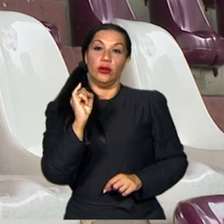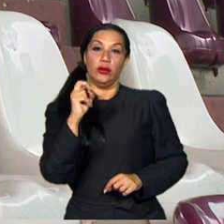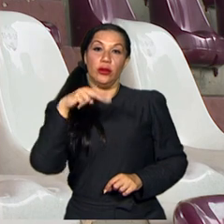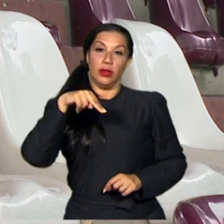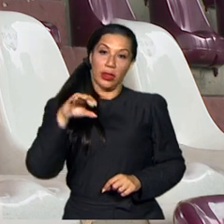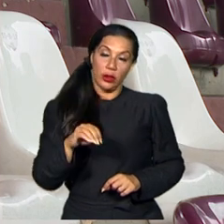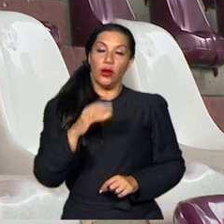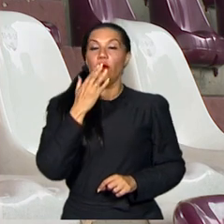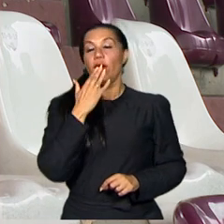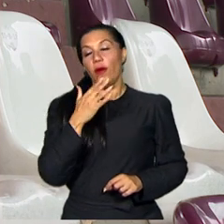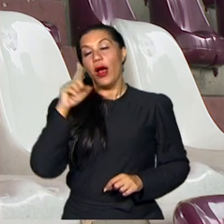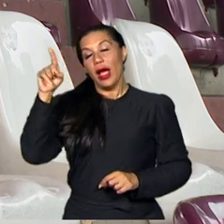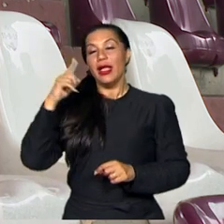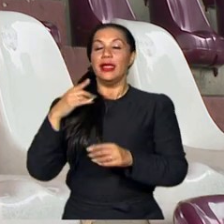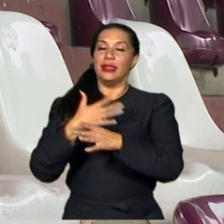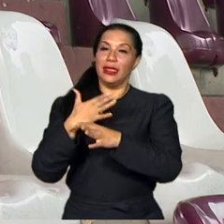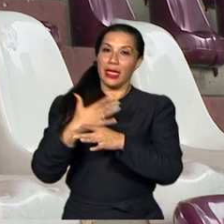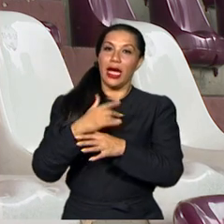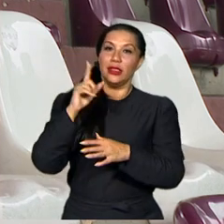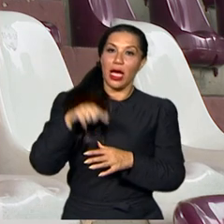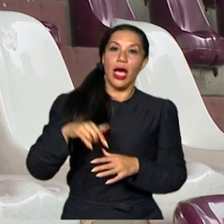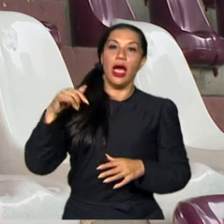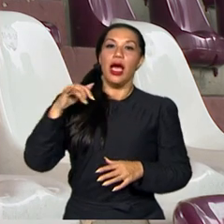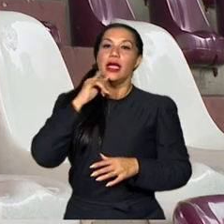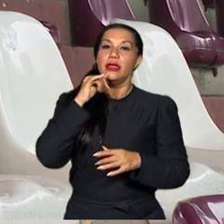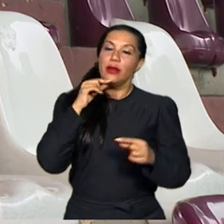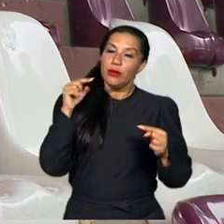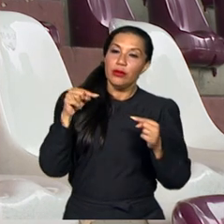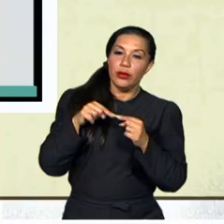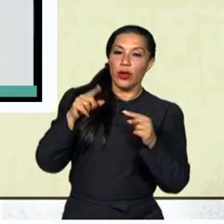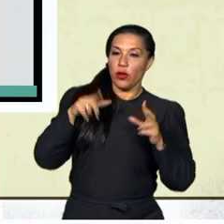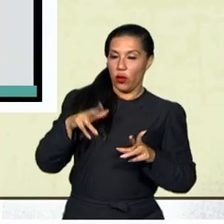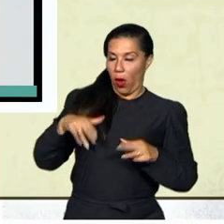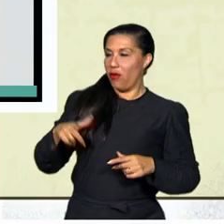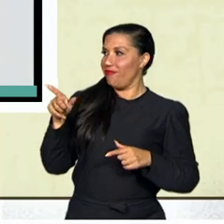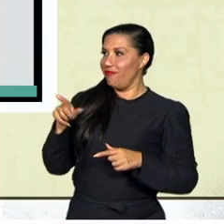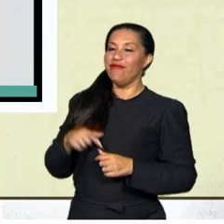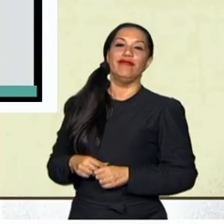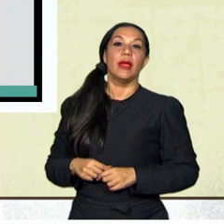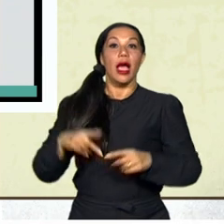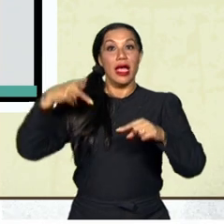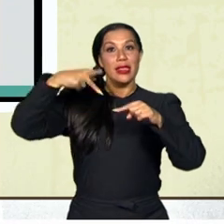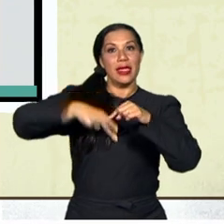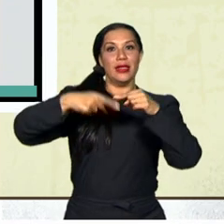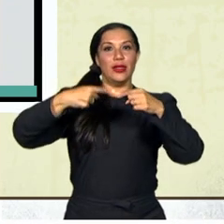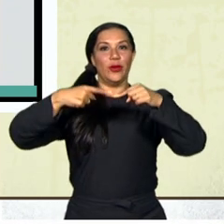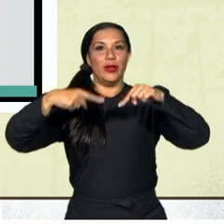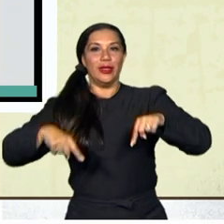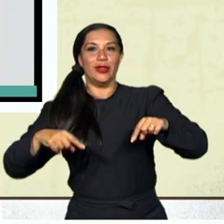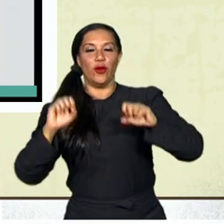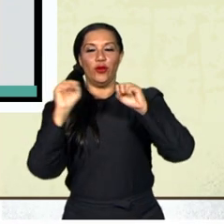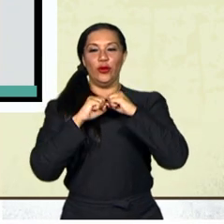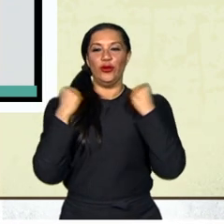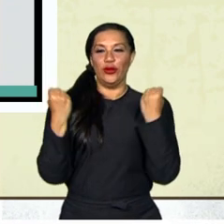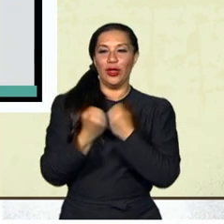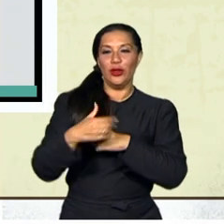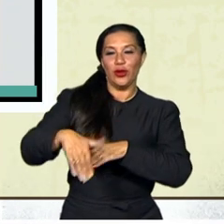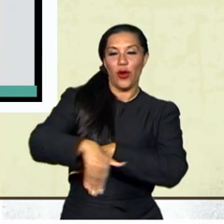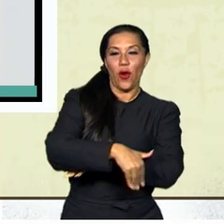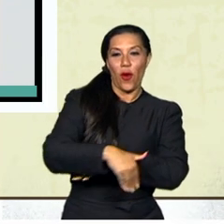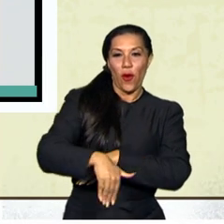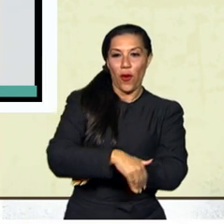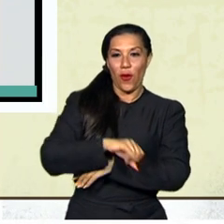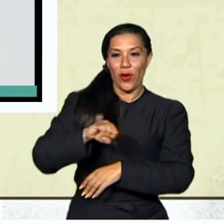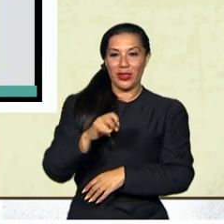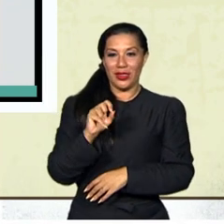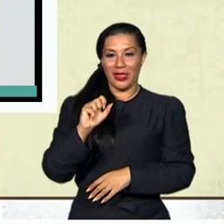da cidade, que é um avinhado como esse daqui. Na inauguração de seu estádio na Rua Javari, em